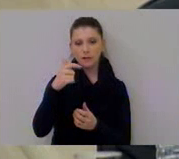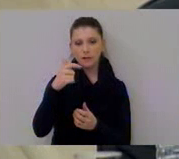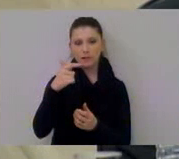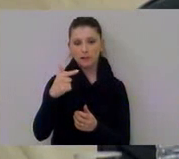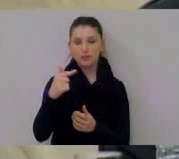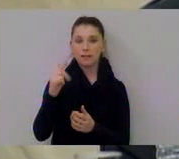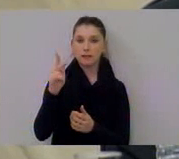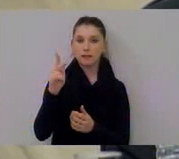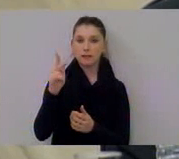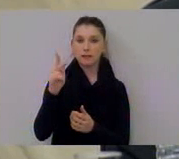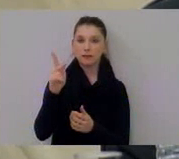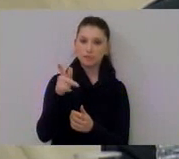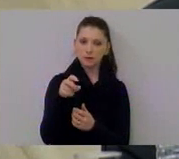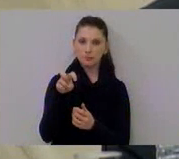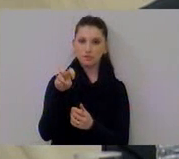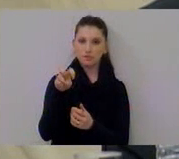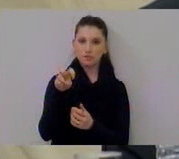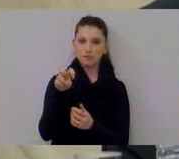317/2015. Autoria: